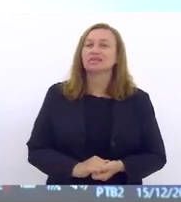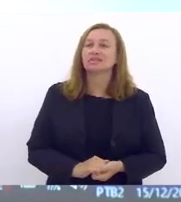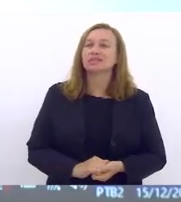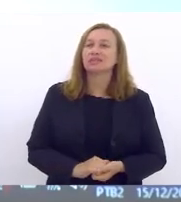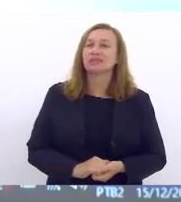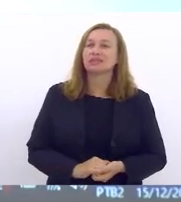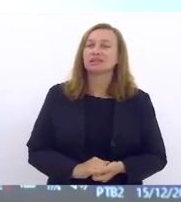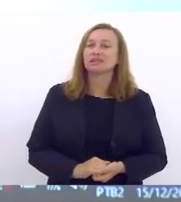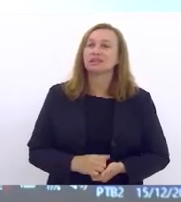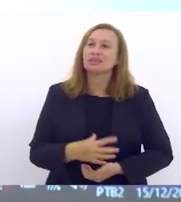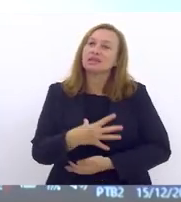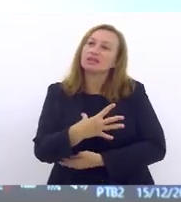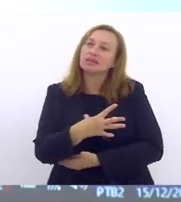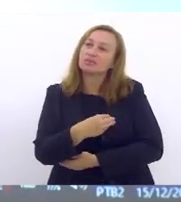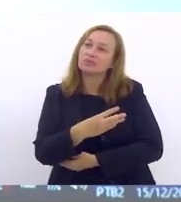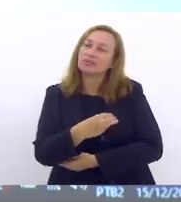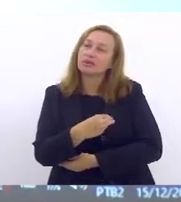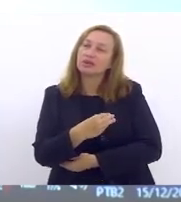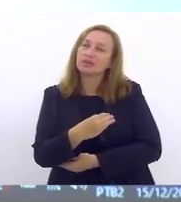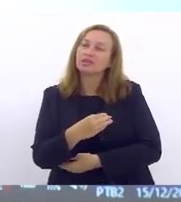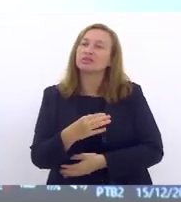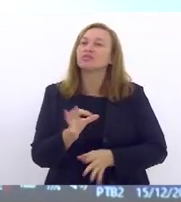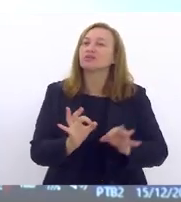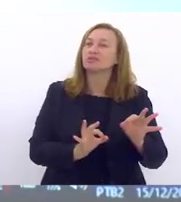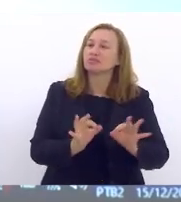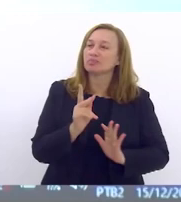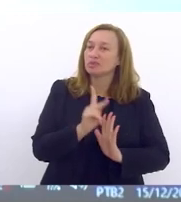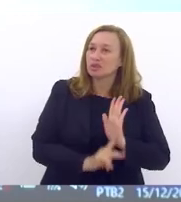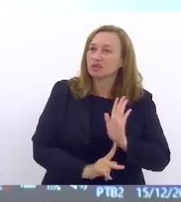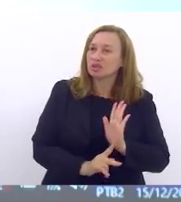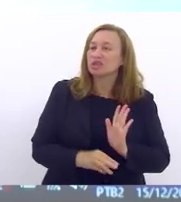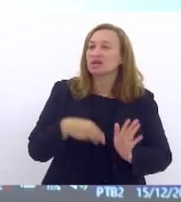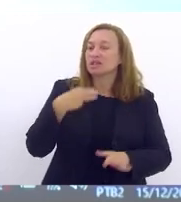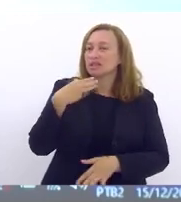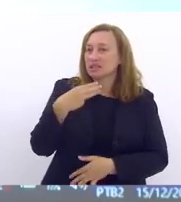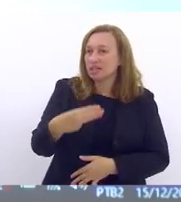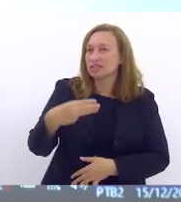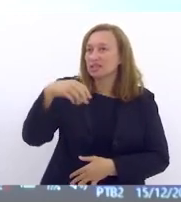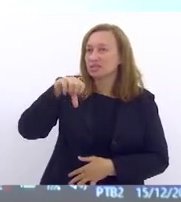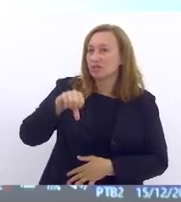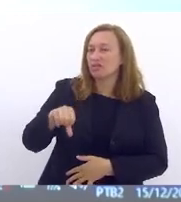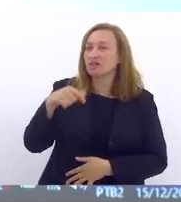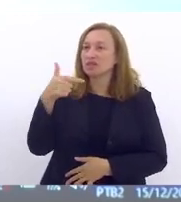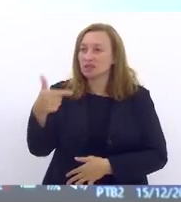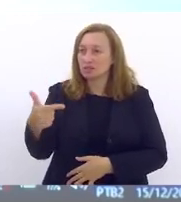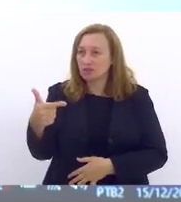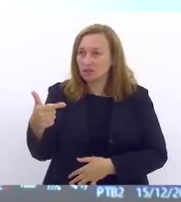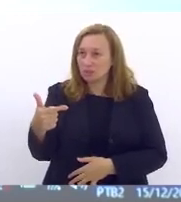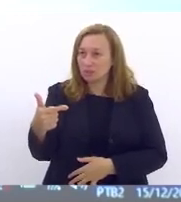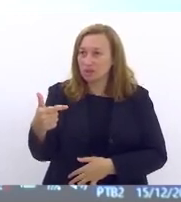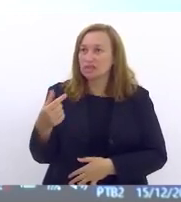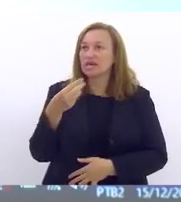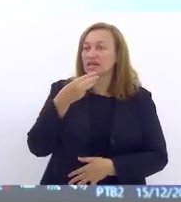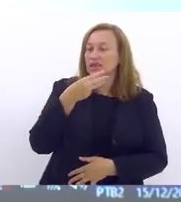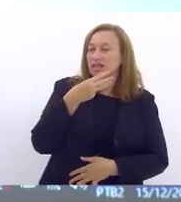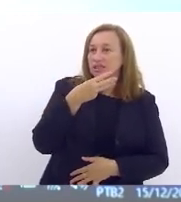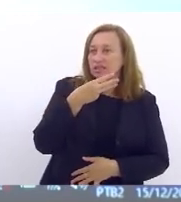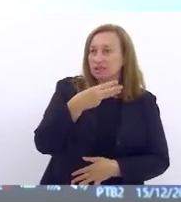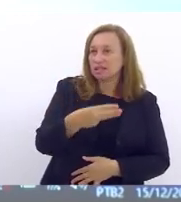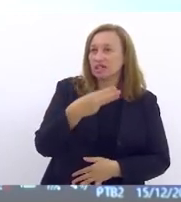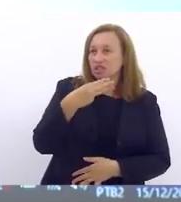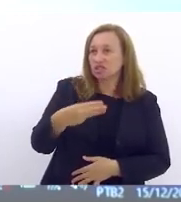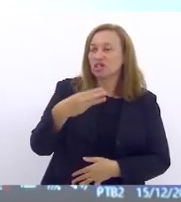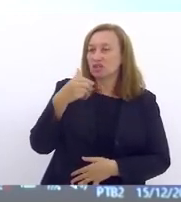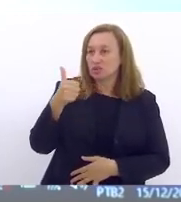O total de puérperas no projeto atualmente, que passaram, são 392, sendo